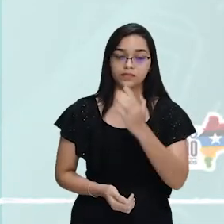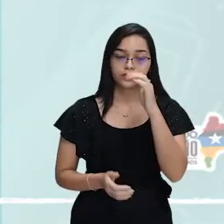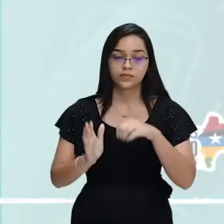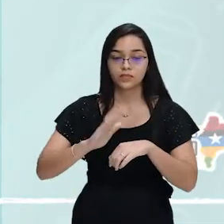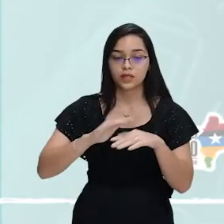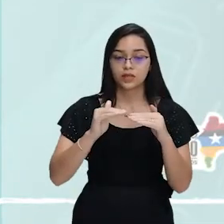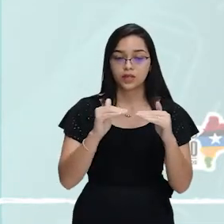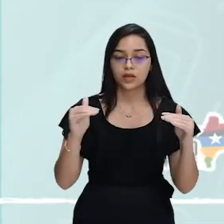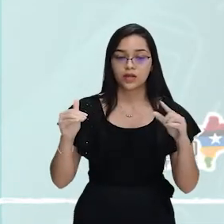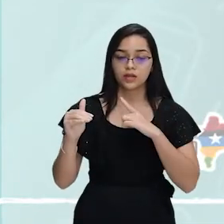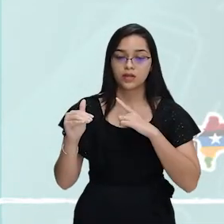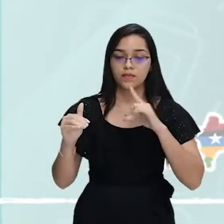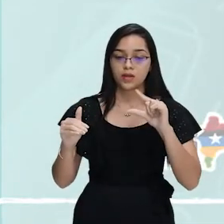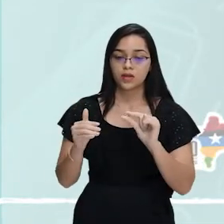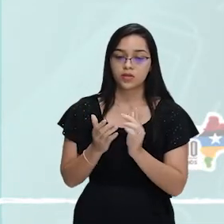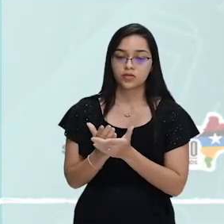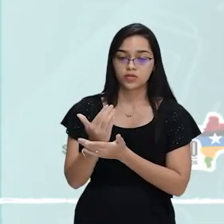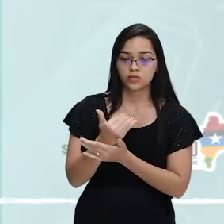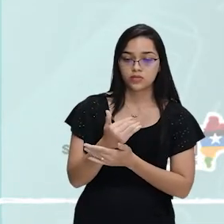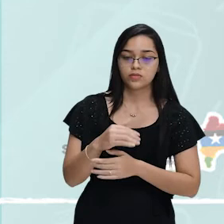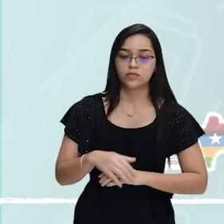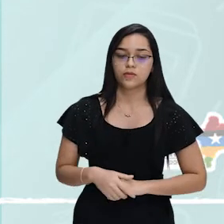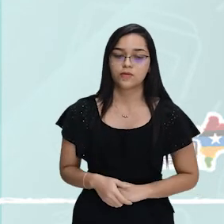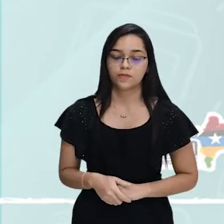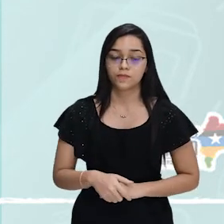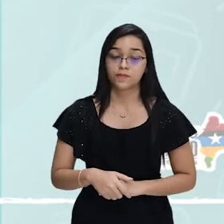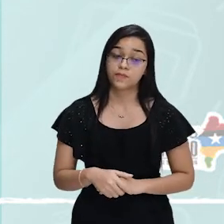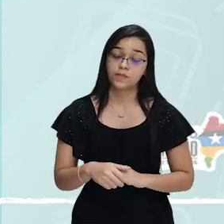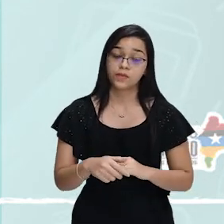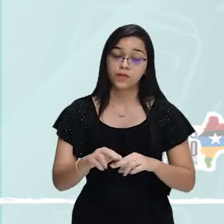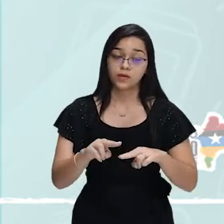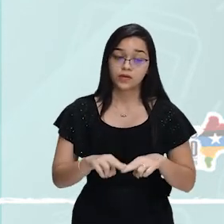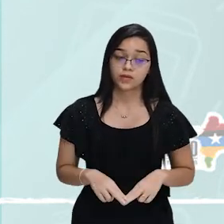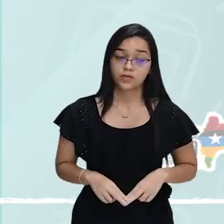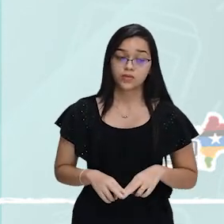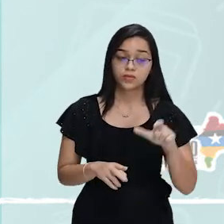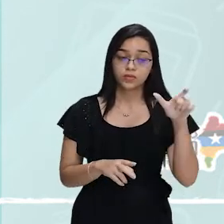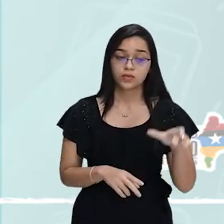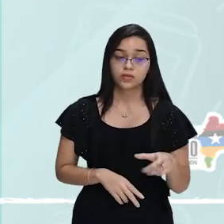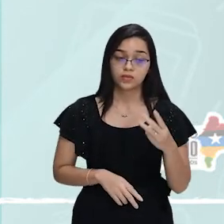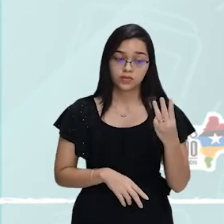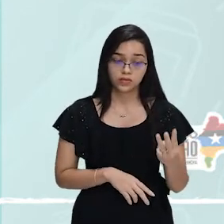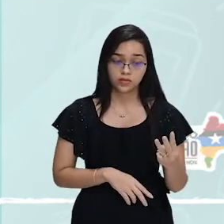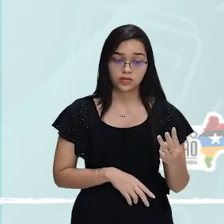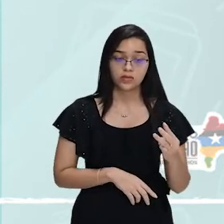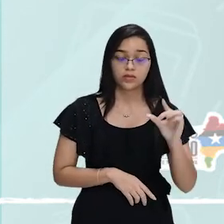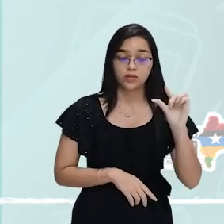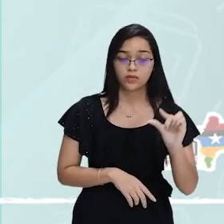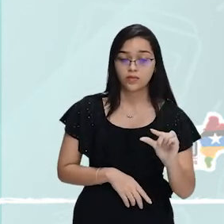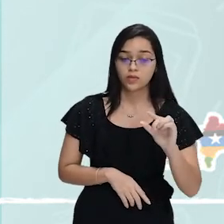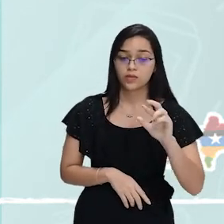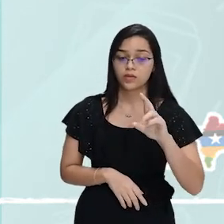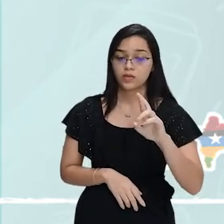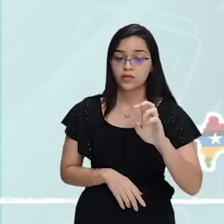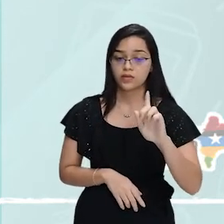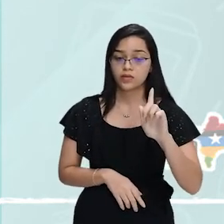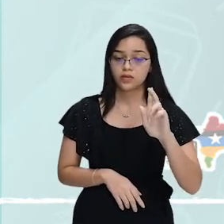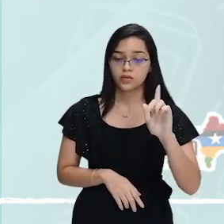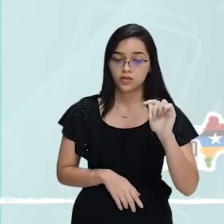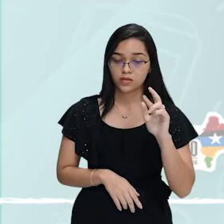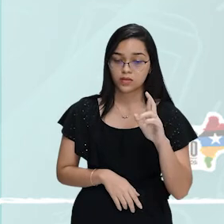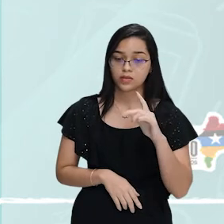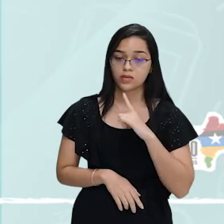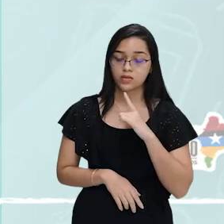atleta mais regular foi aquele que obteve o menor desvio padrão, tá? No caso, o atleta